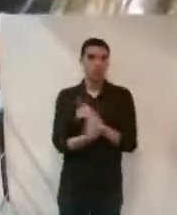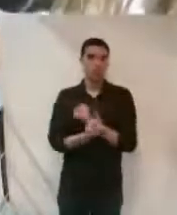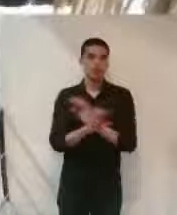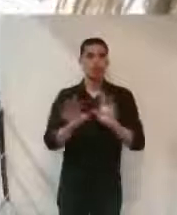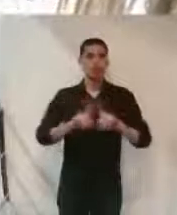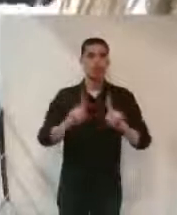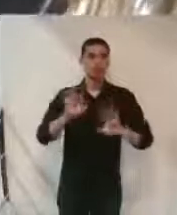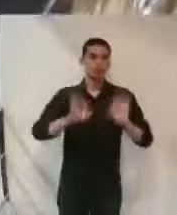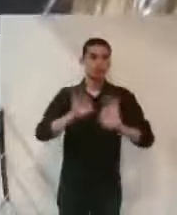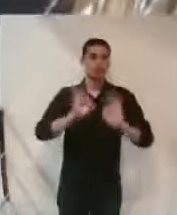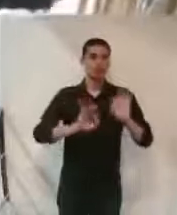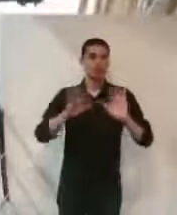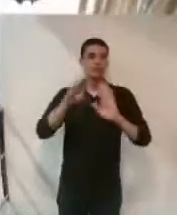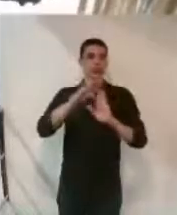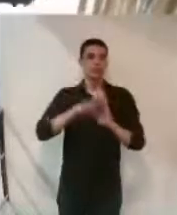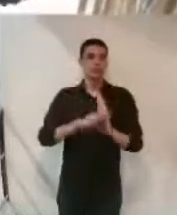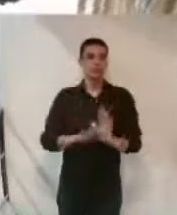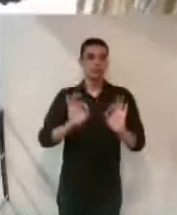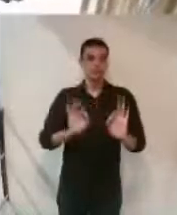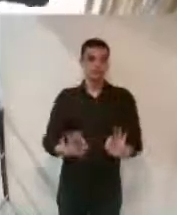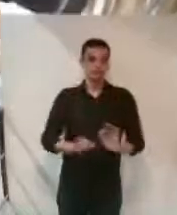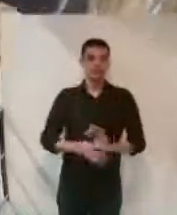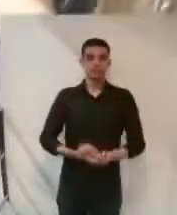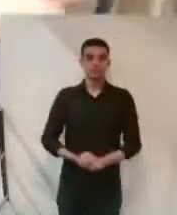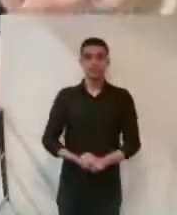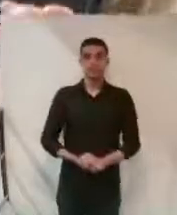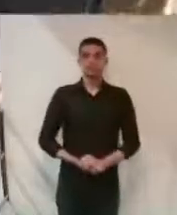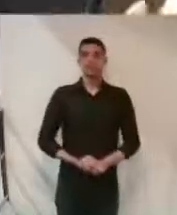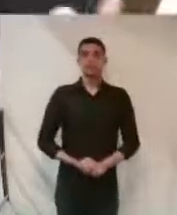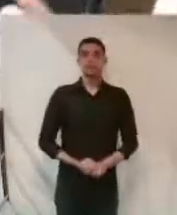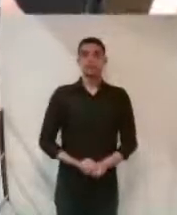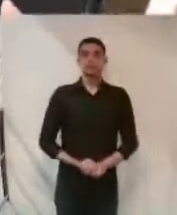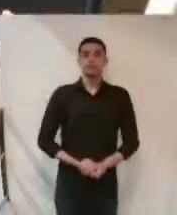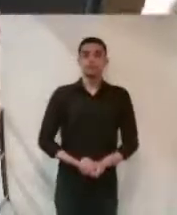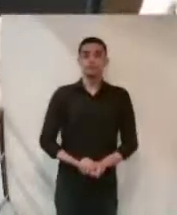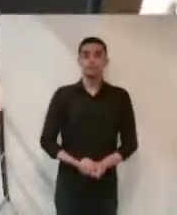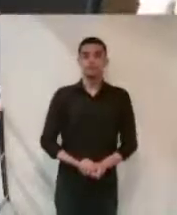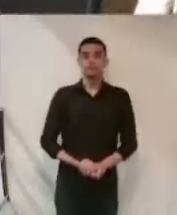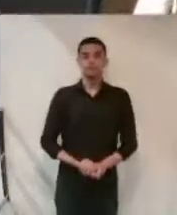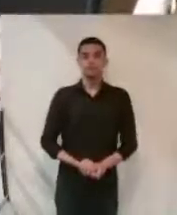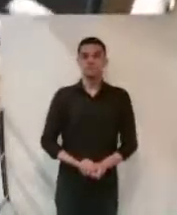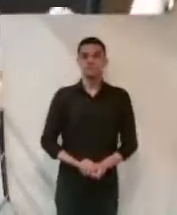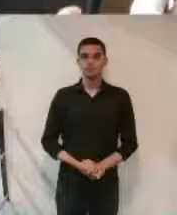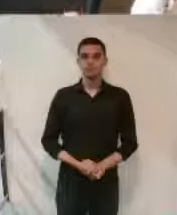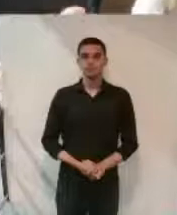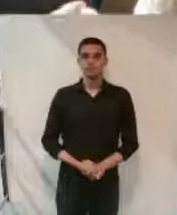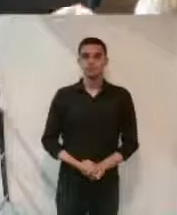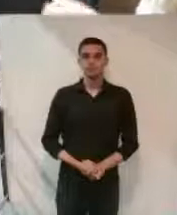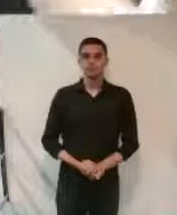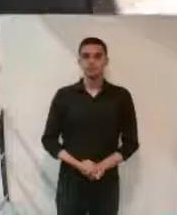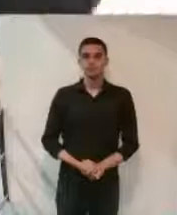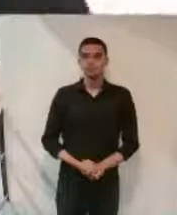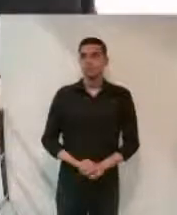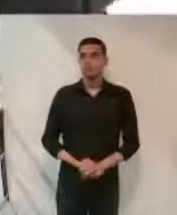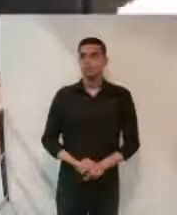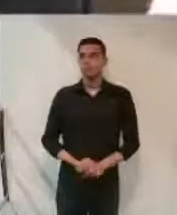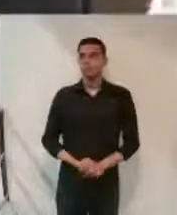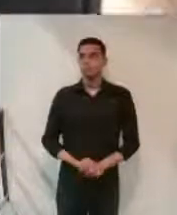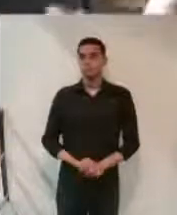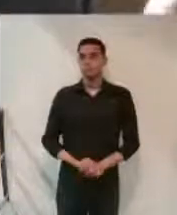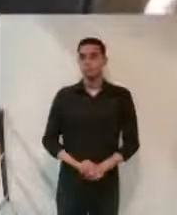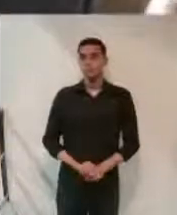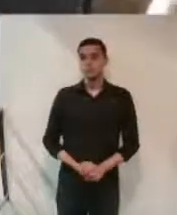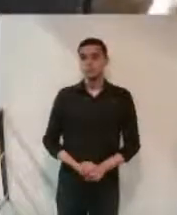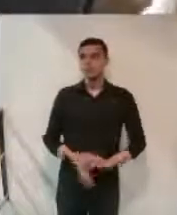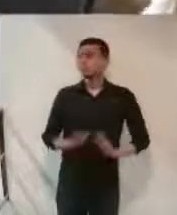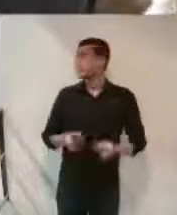no número 3. E Fernando Silva, portanto, vai encerrar o painel. E, naturalmente, em razão de algum atraso,